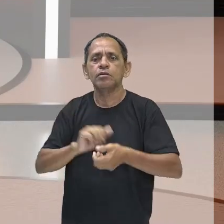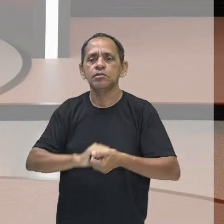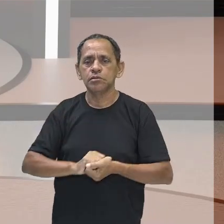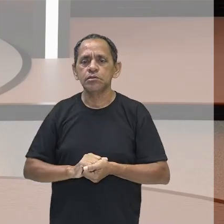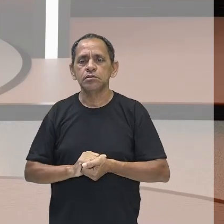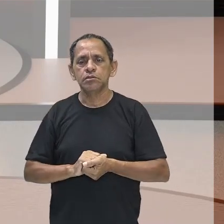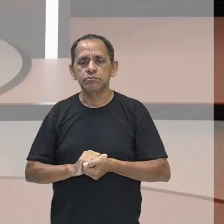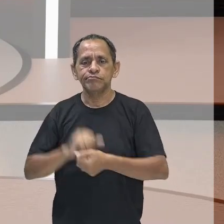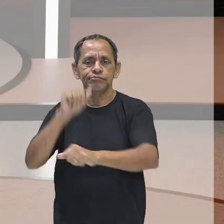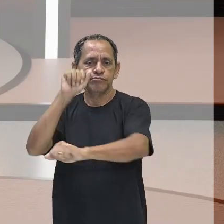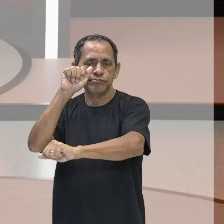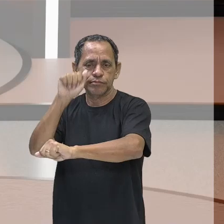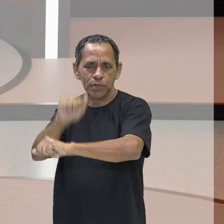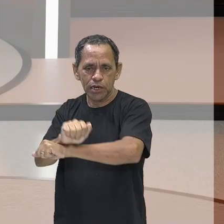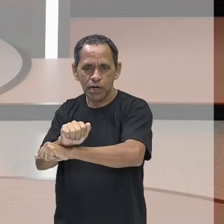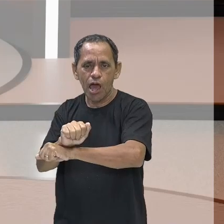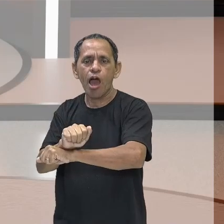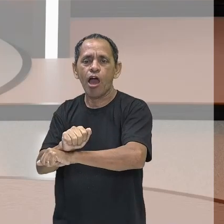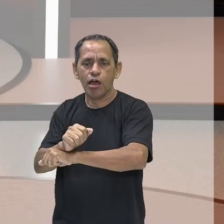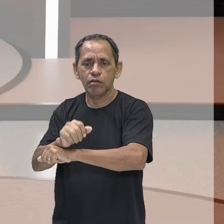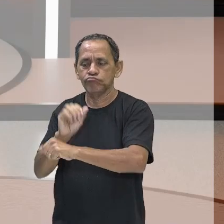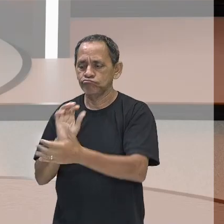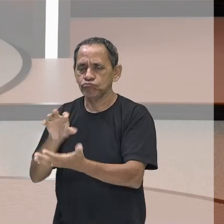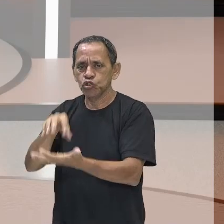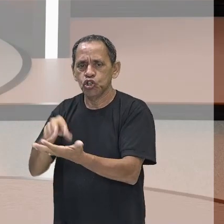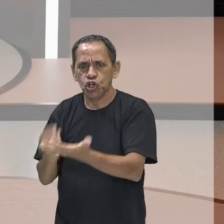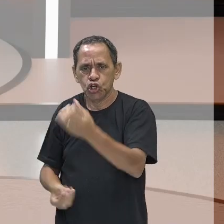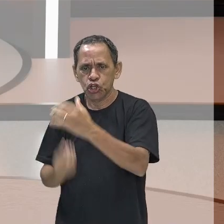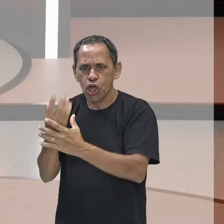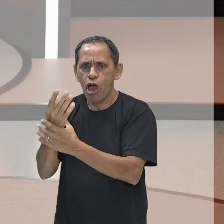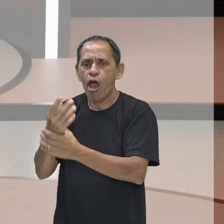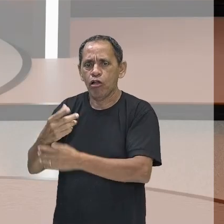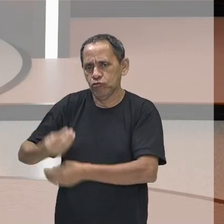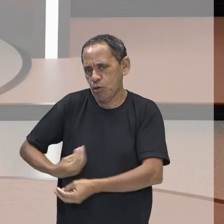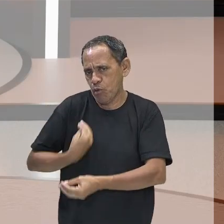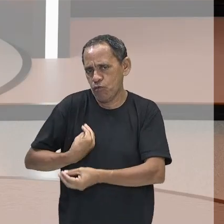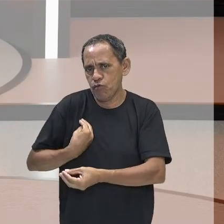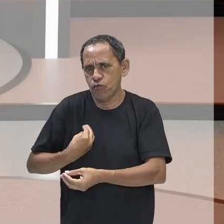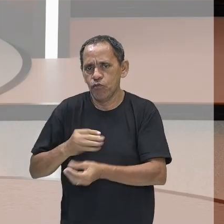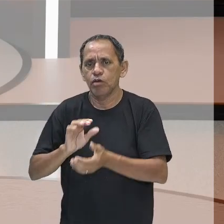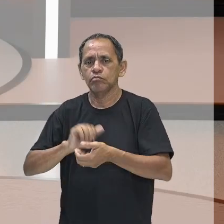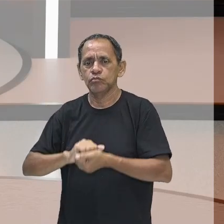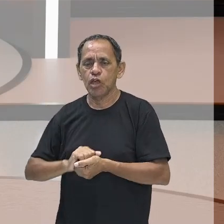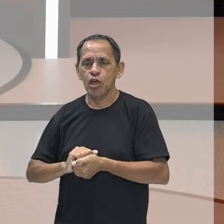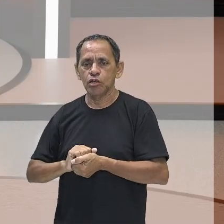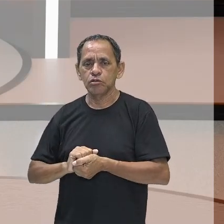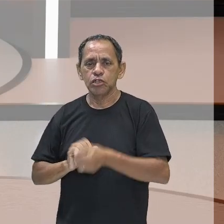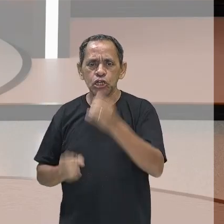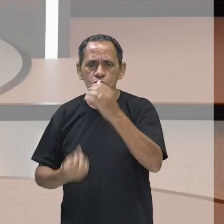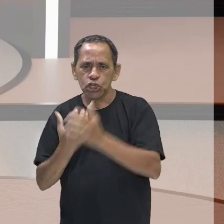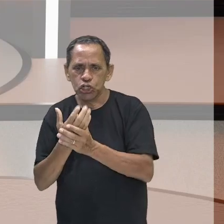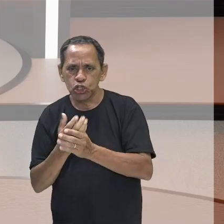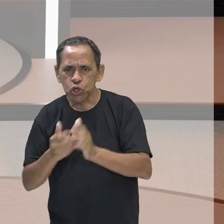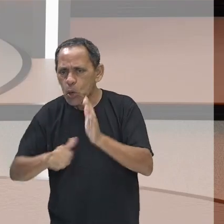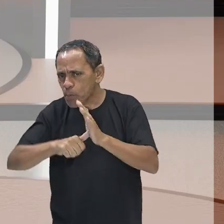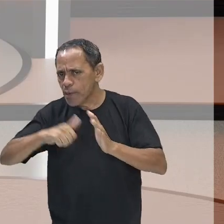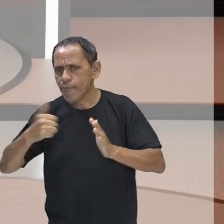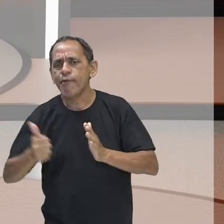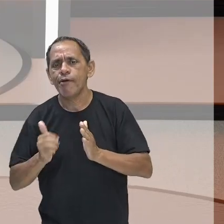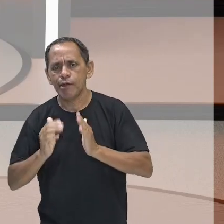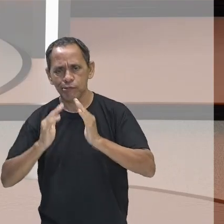sedentarizar. Beleza, gente? Ficar em um local só, formando as primeiras vilas e, consequentemente, posteriormente, as